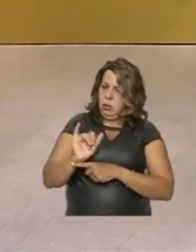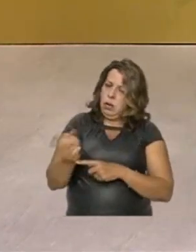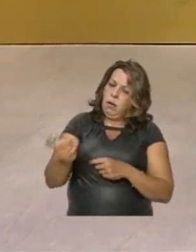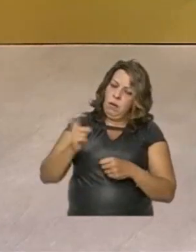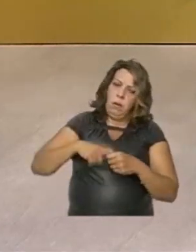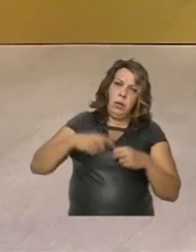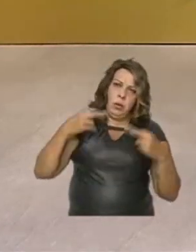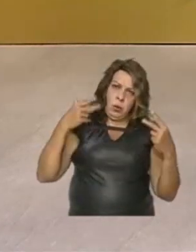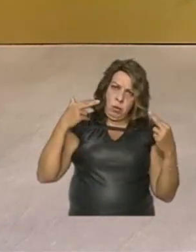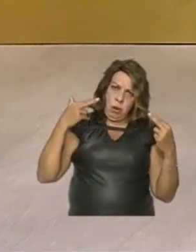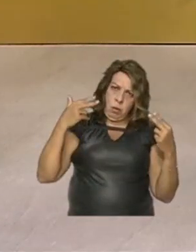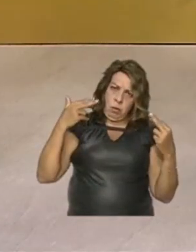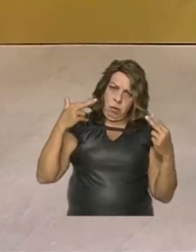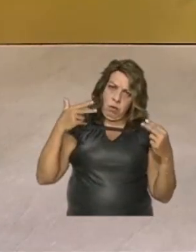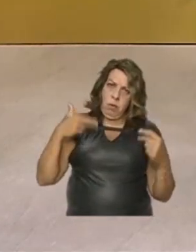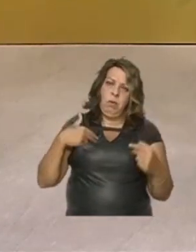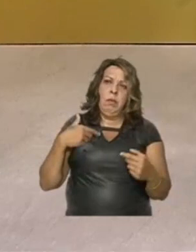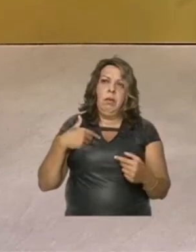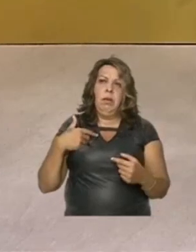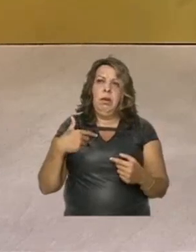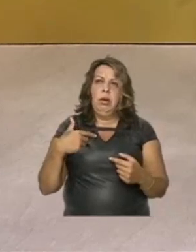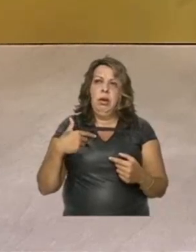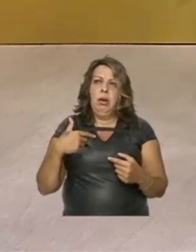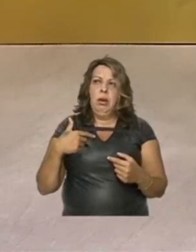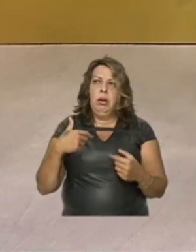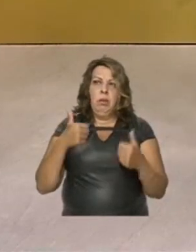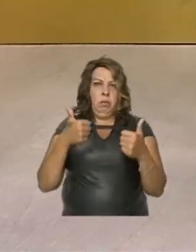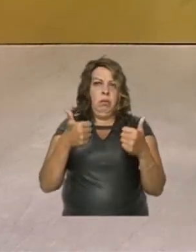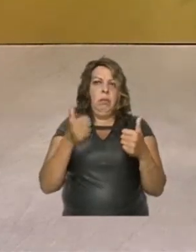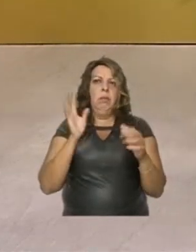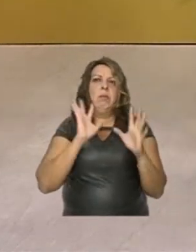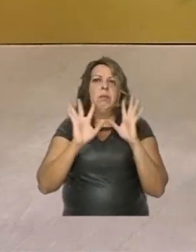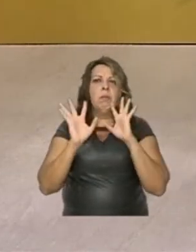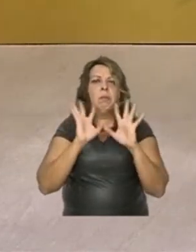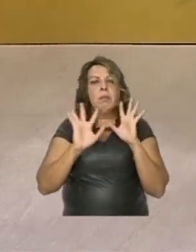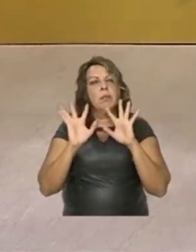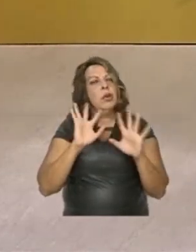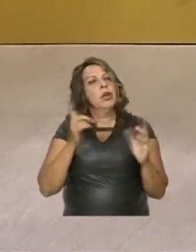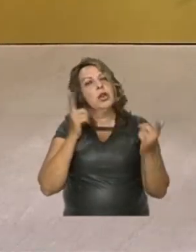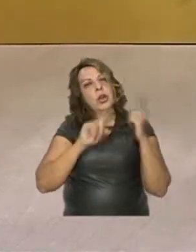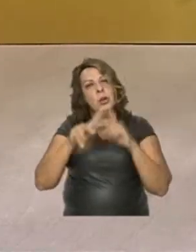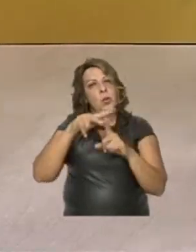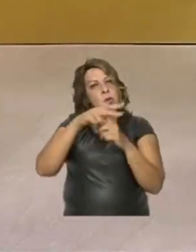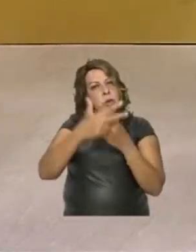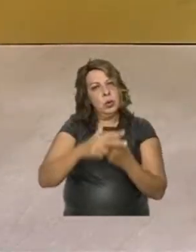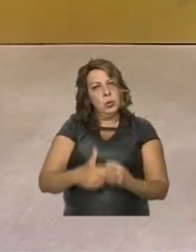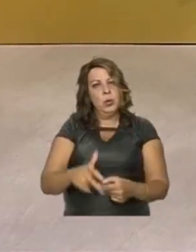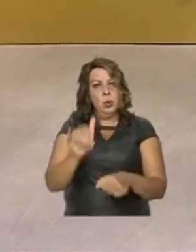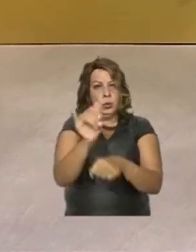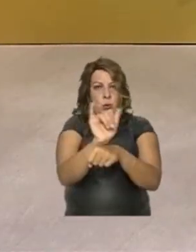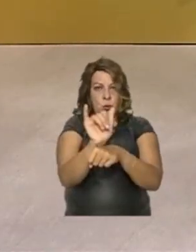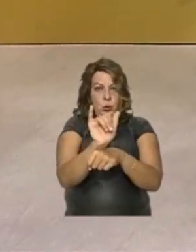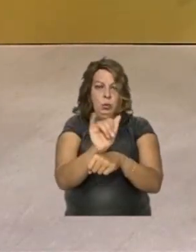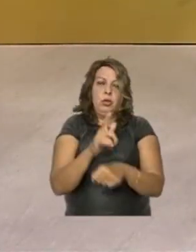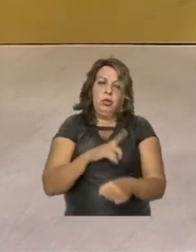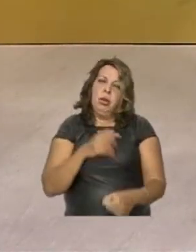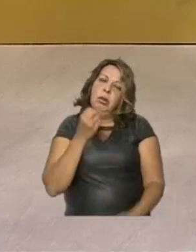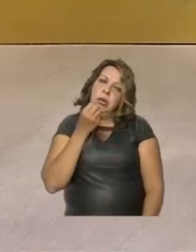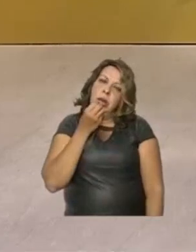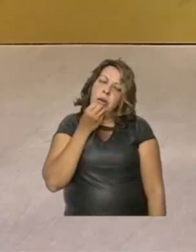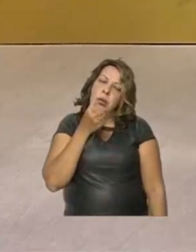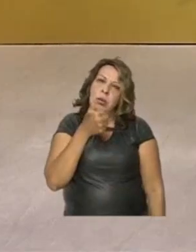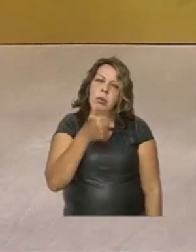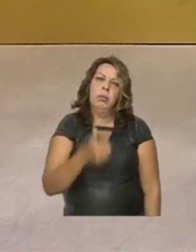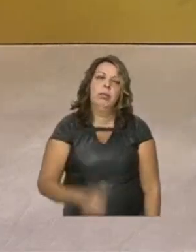Já está. Nossa turma da TI já deu ok aqui, ó. Polegazinho pra cima, já tá tudo certo com o YouTube. Você que costuma assistir pelo